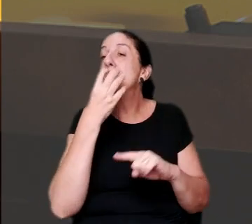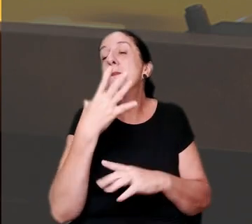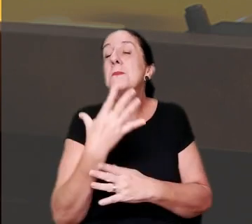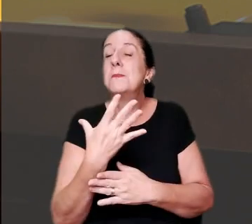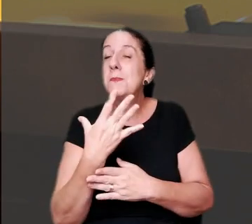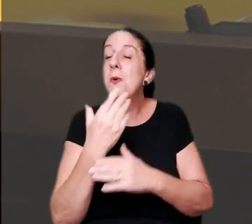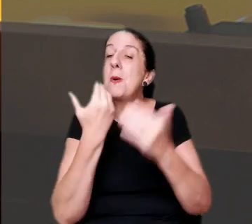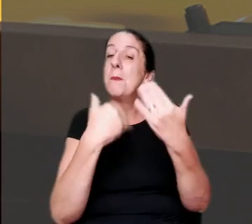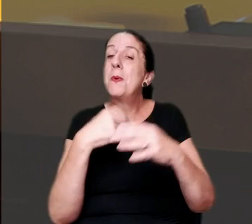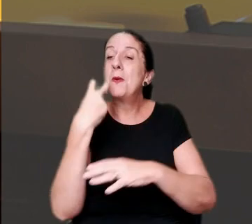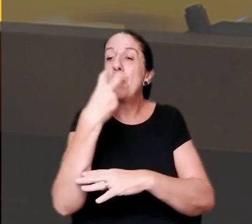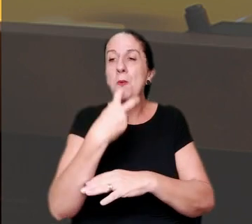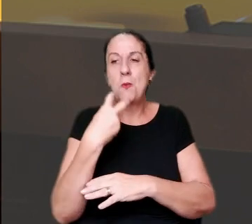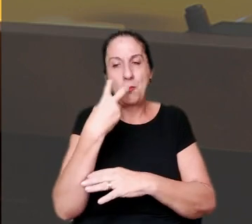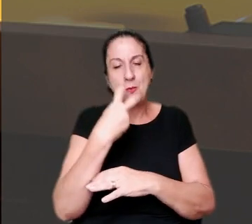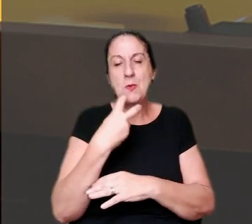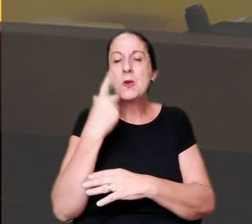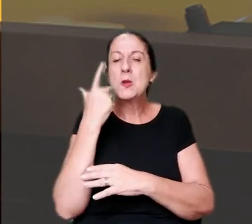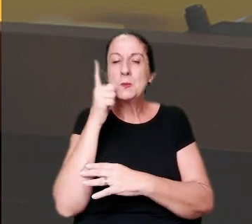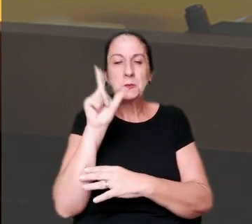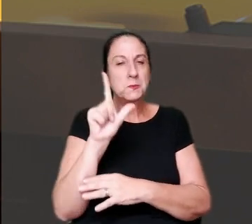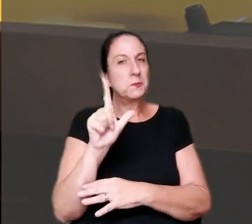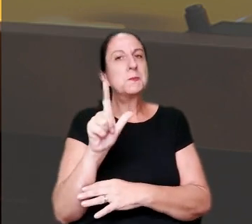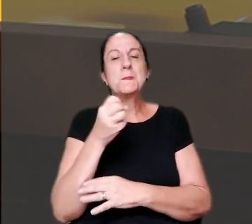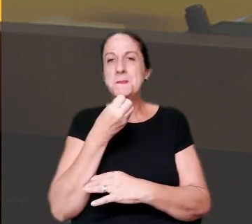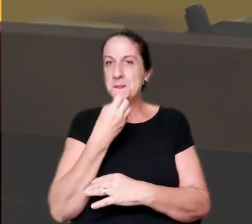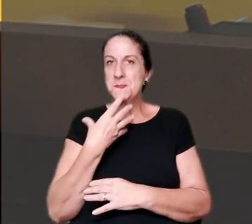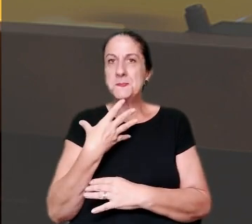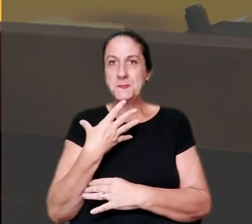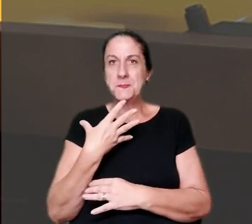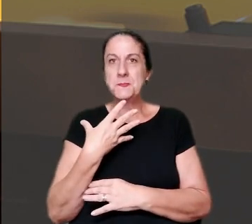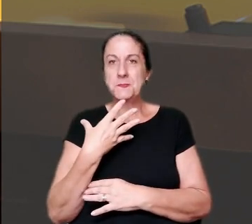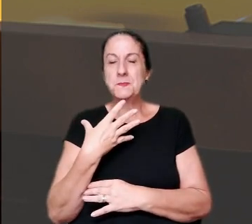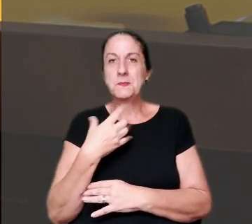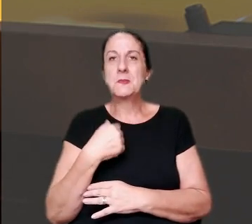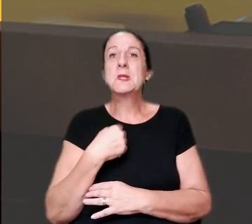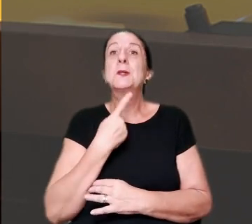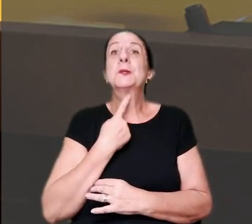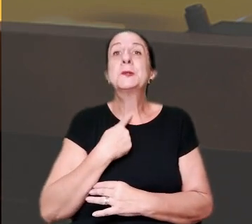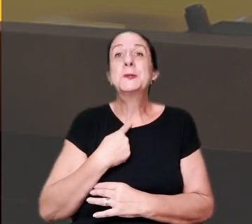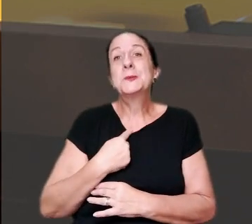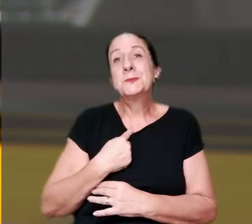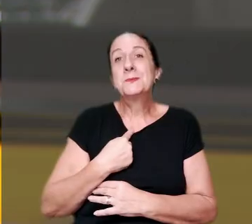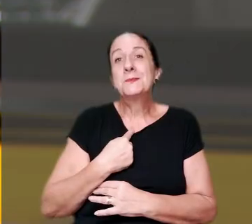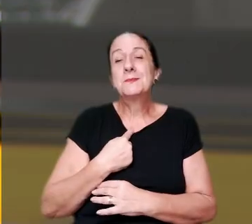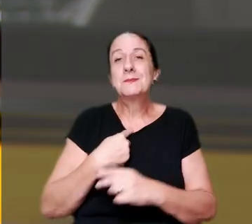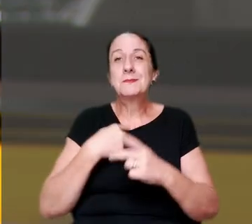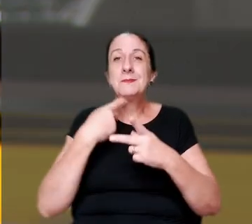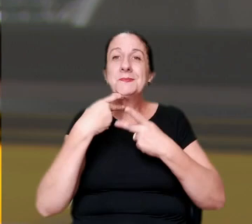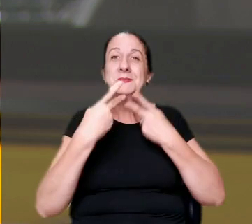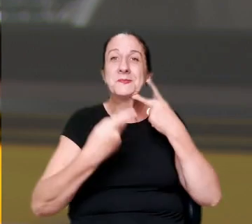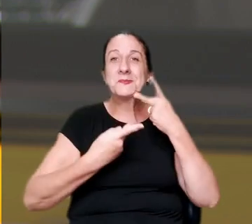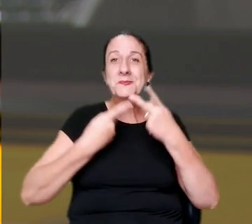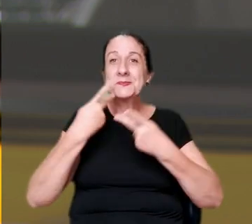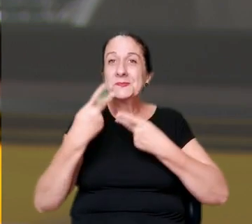mas eu tive uma boa atuação na prova oral. Né? Na prova oral. Eu gostava